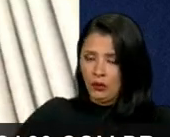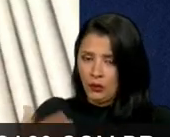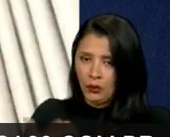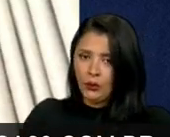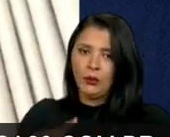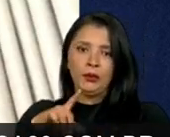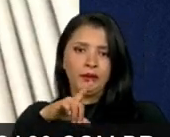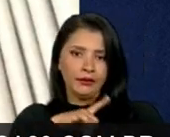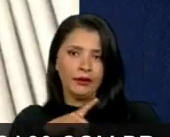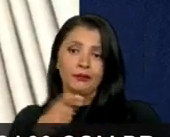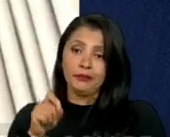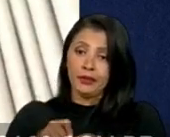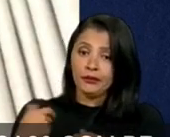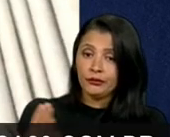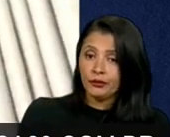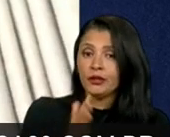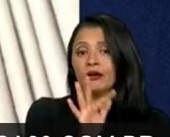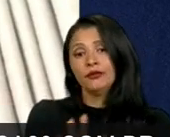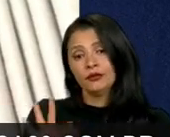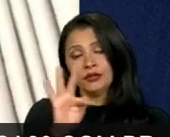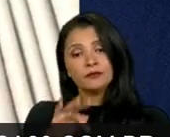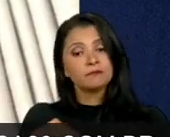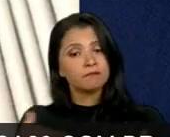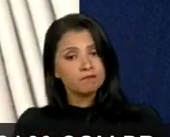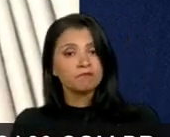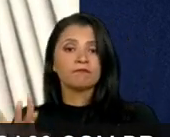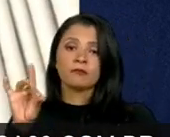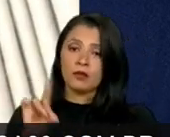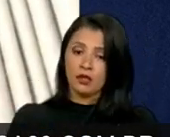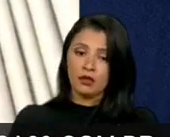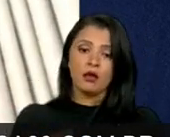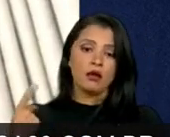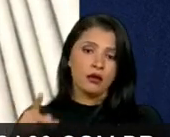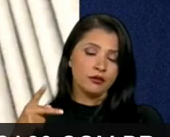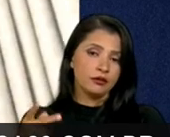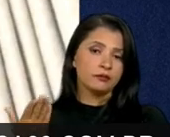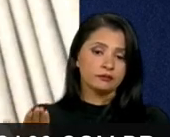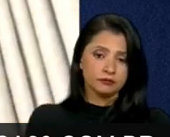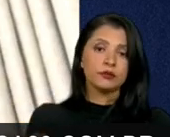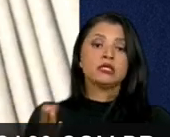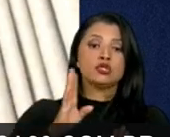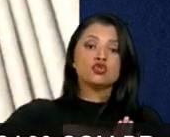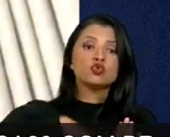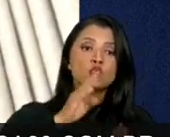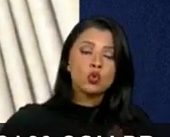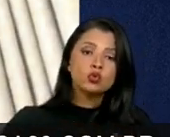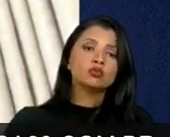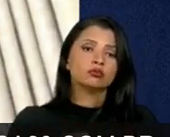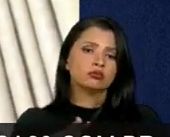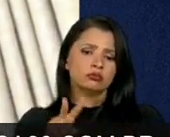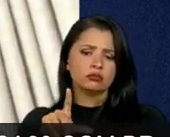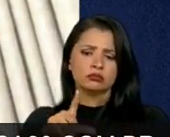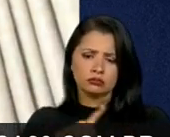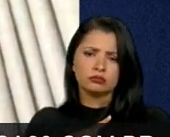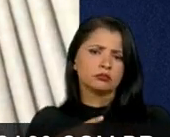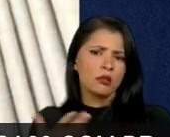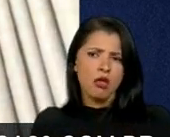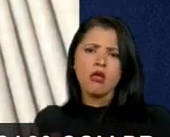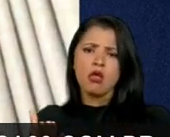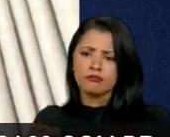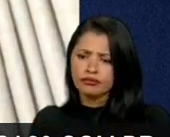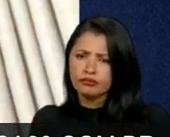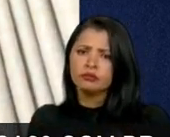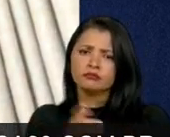né, durante a faculdade, né? Então, se realmente for esse mesmo desconto, vai ser praticamente a